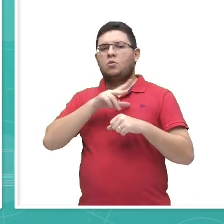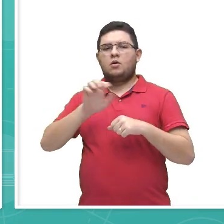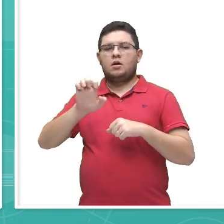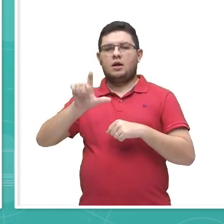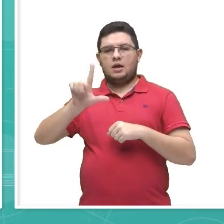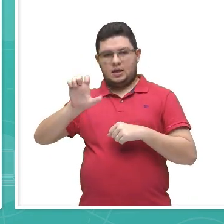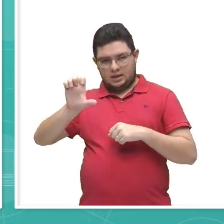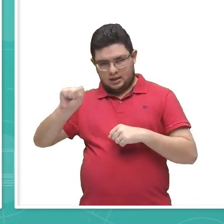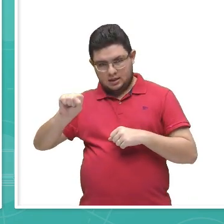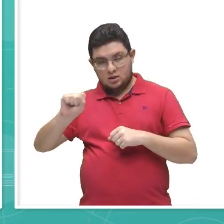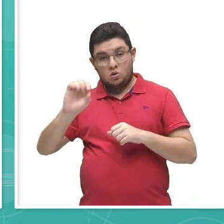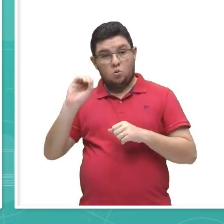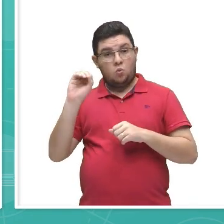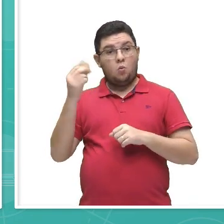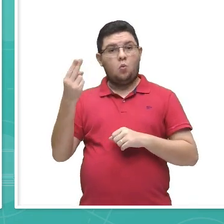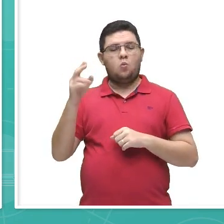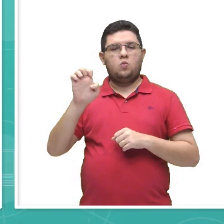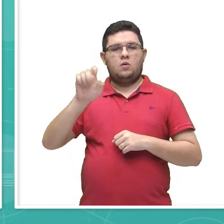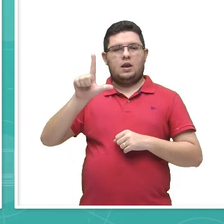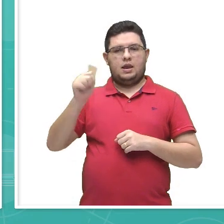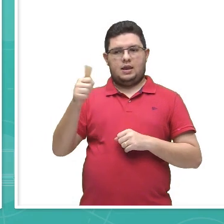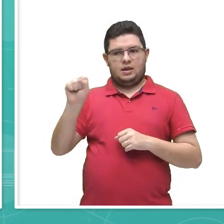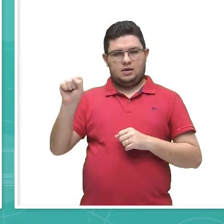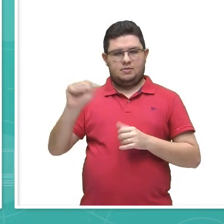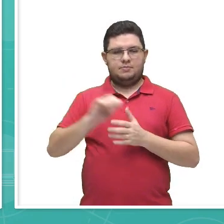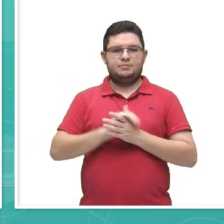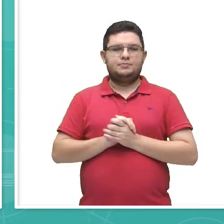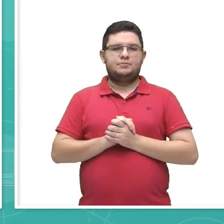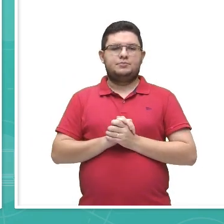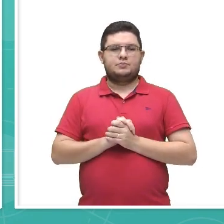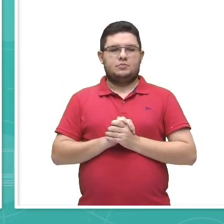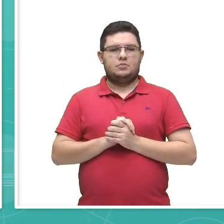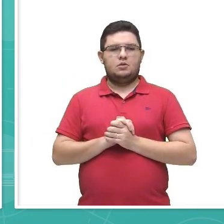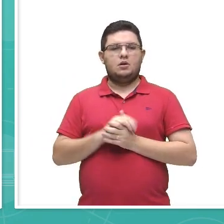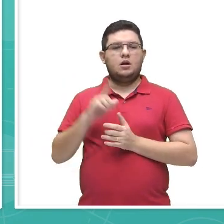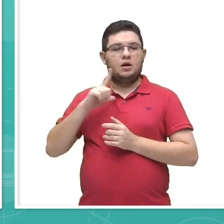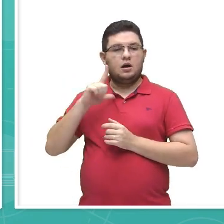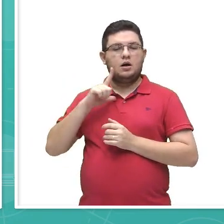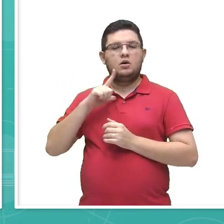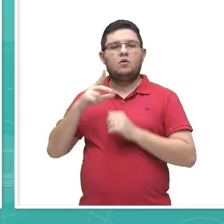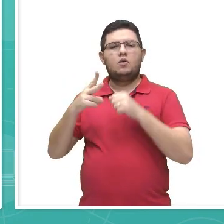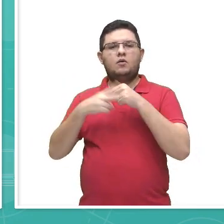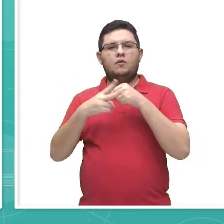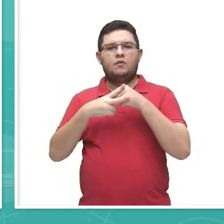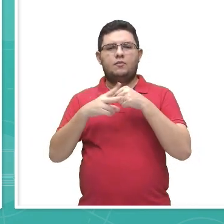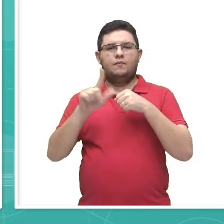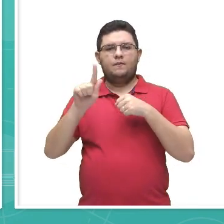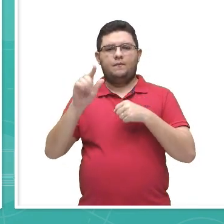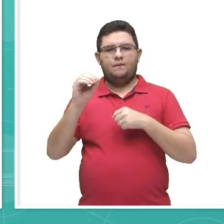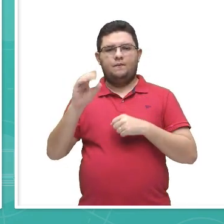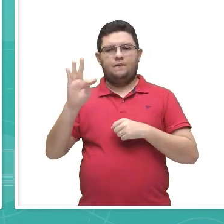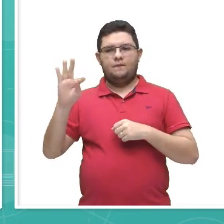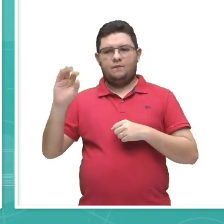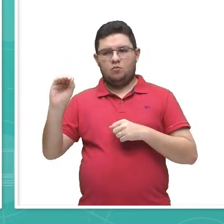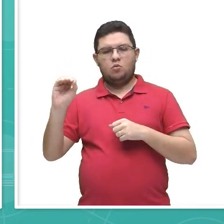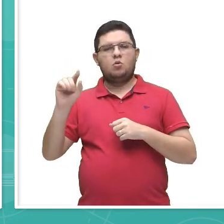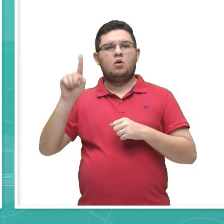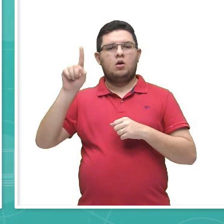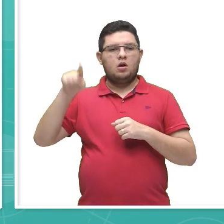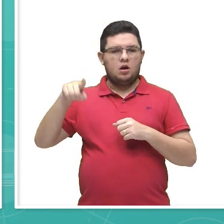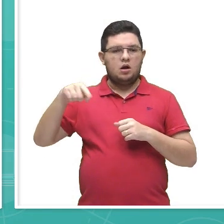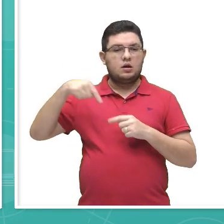elas, certo, people? Em seguida, você tem aqui o verbo go to, que você já sabe que é o verbo ir